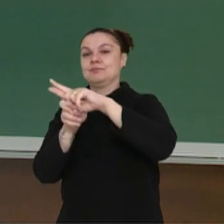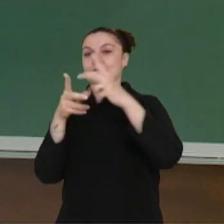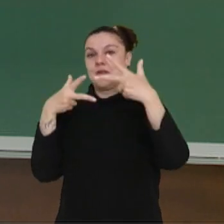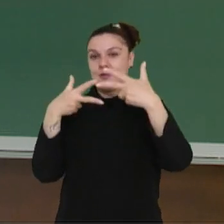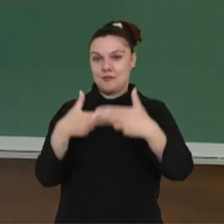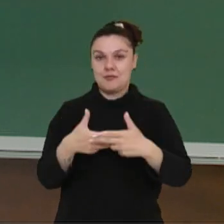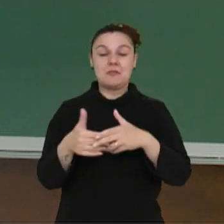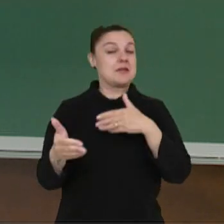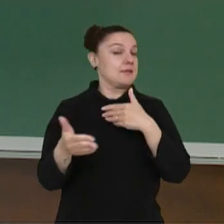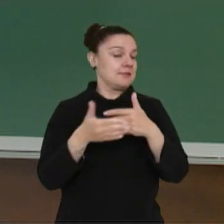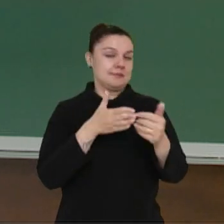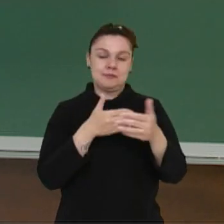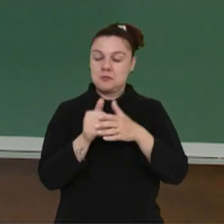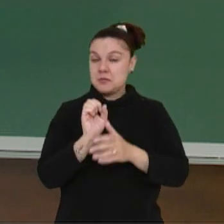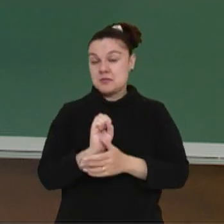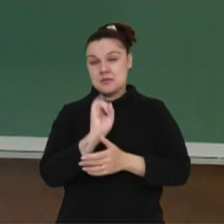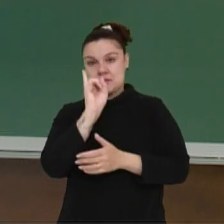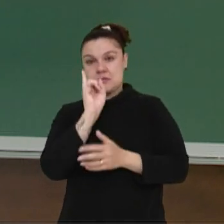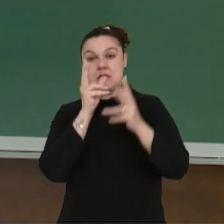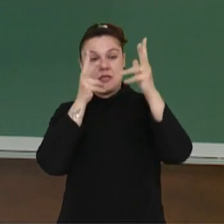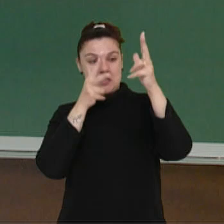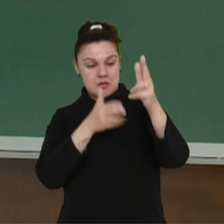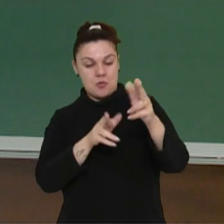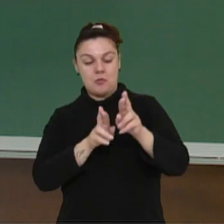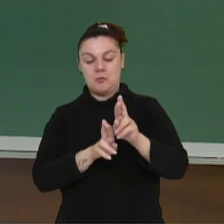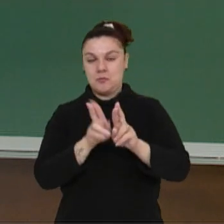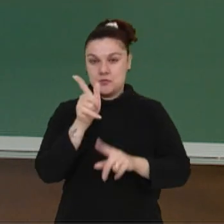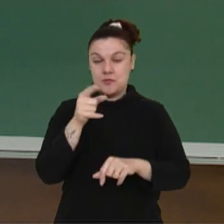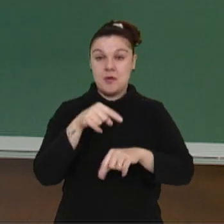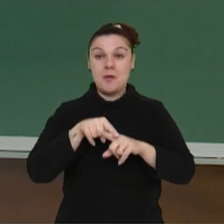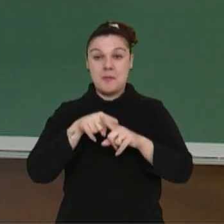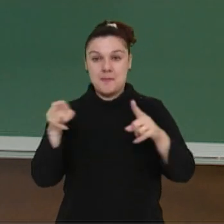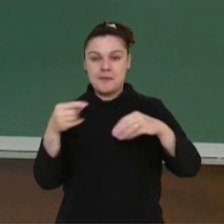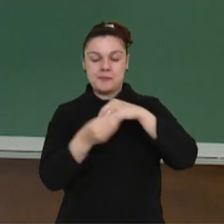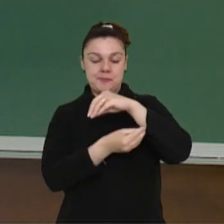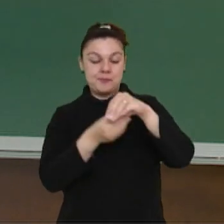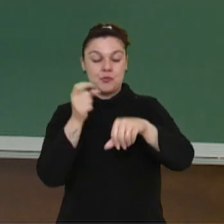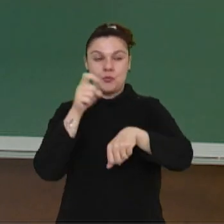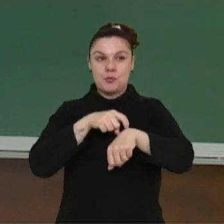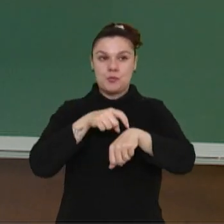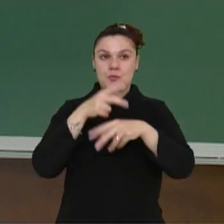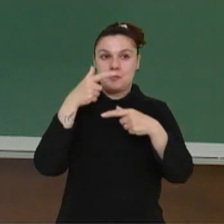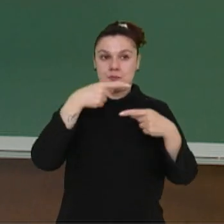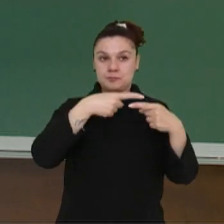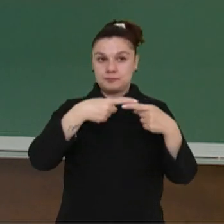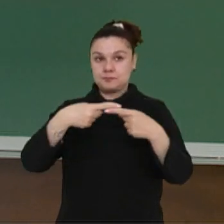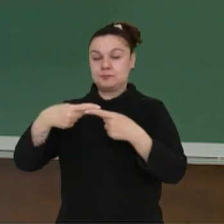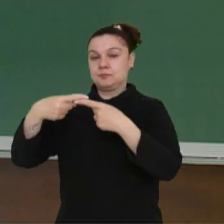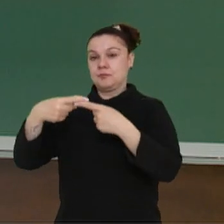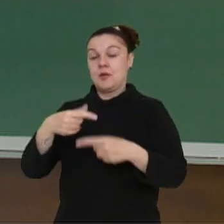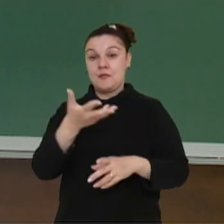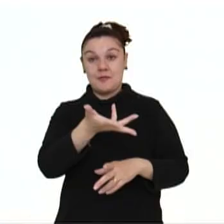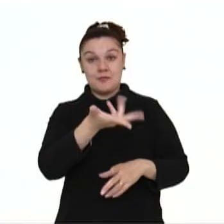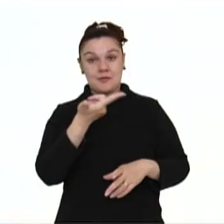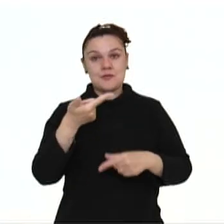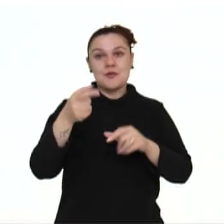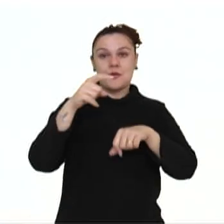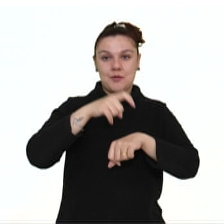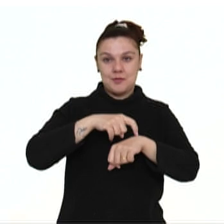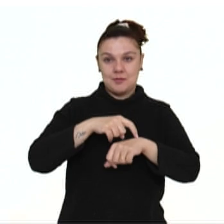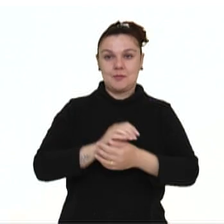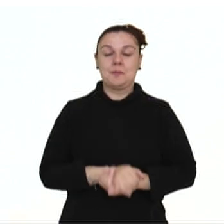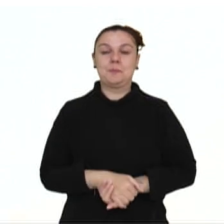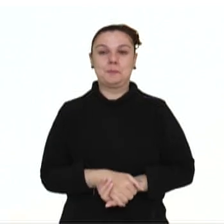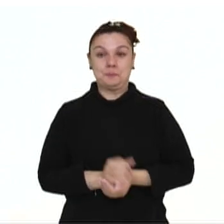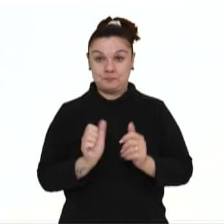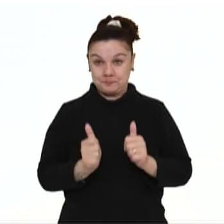igualam, independente de se as quantidades são iguais ou diferentes entre reagente e produtos. Esse aqui é o gráfico que representa a velocidade